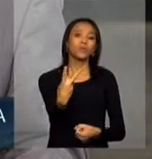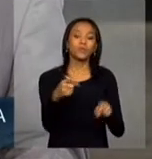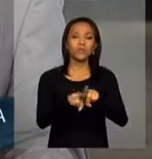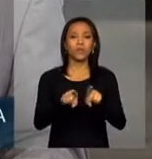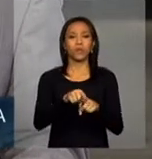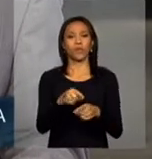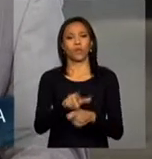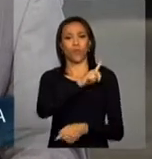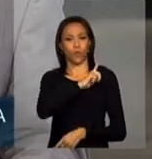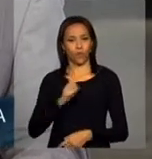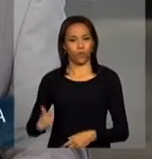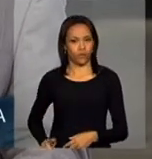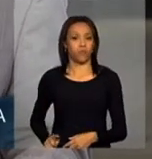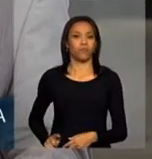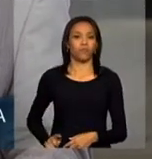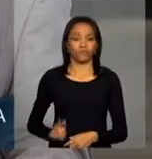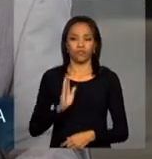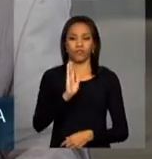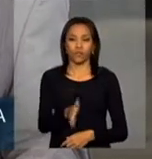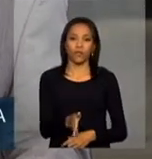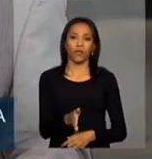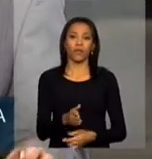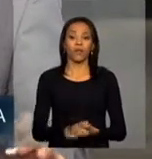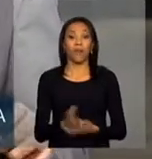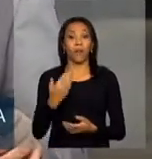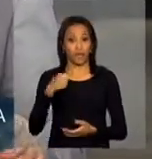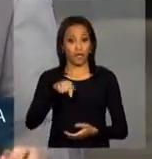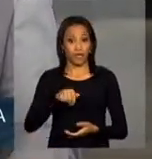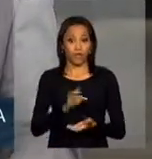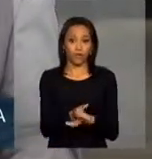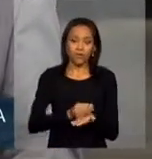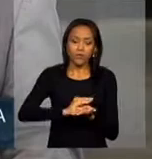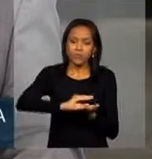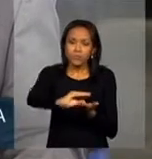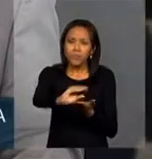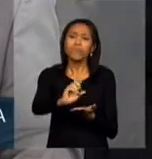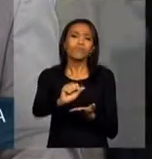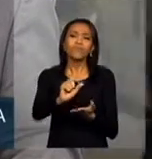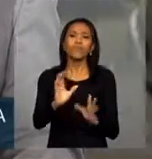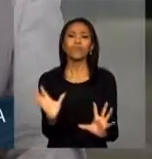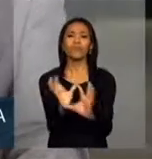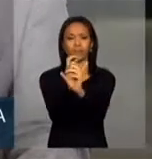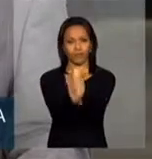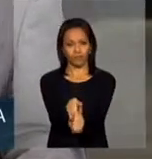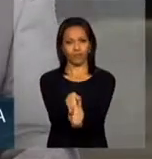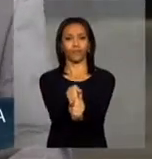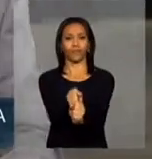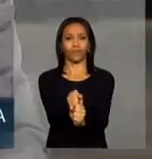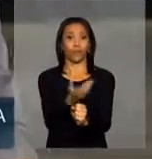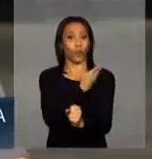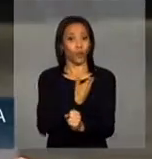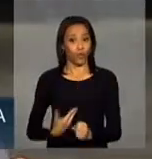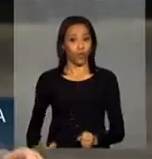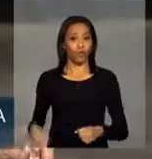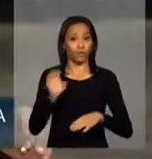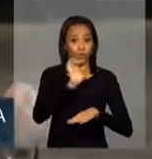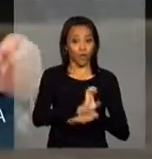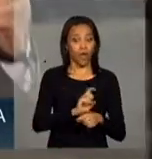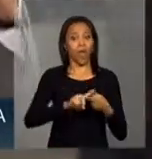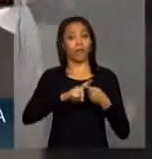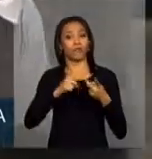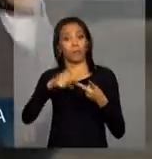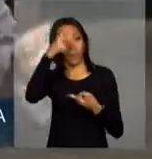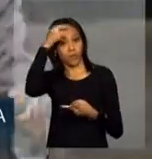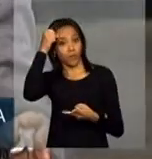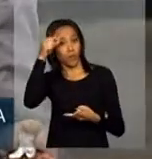para que os investimentos possam se somar Ou seja, o governo do Estado investe uma parte, a